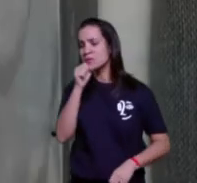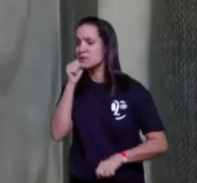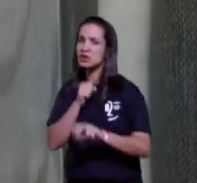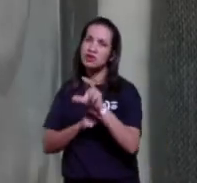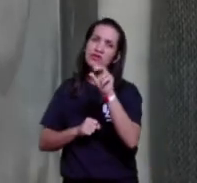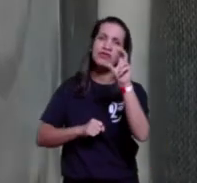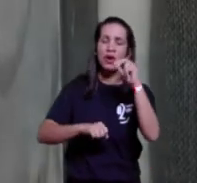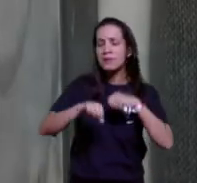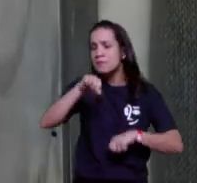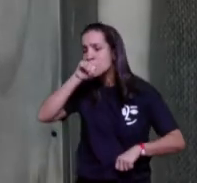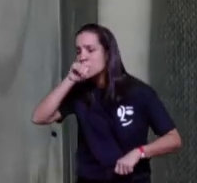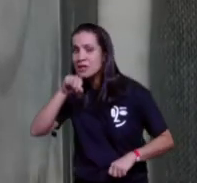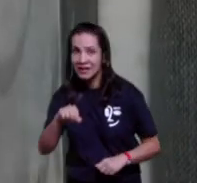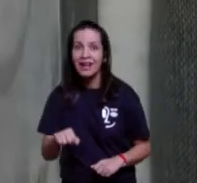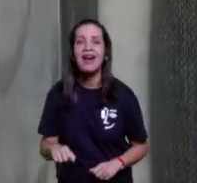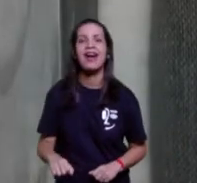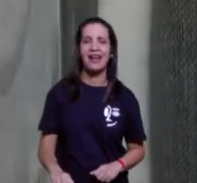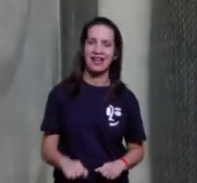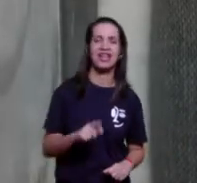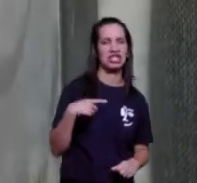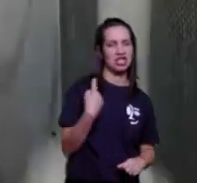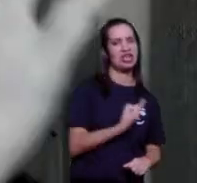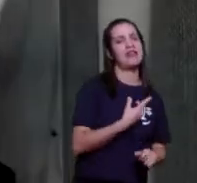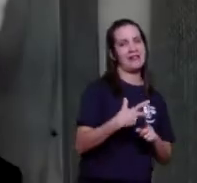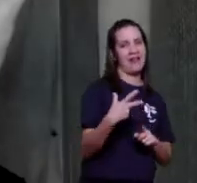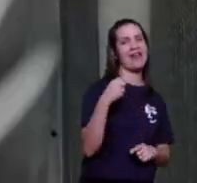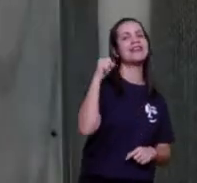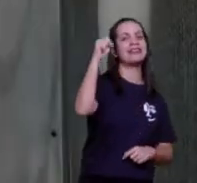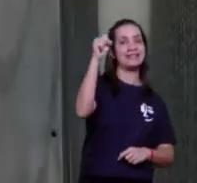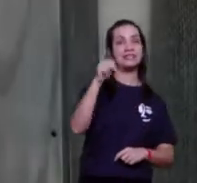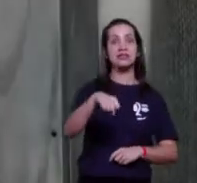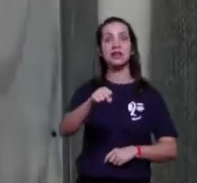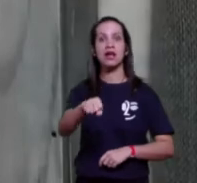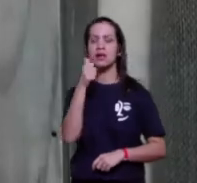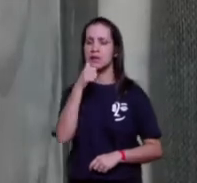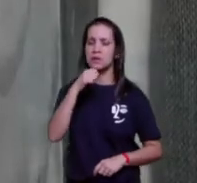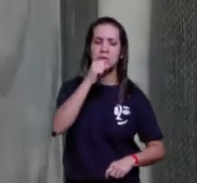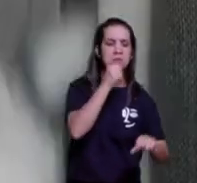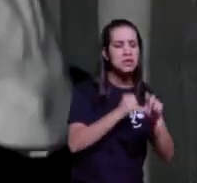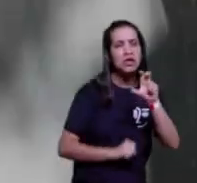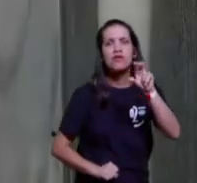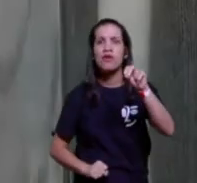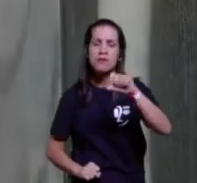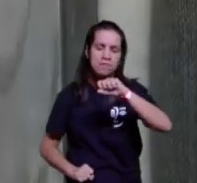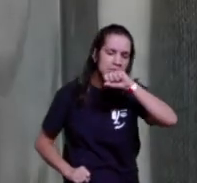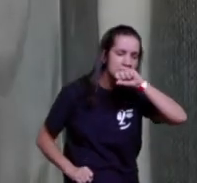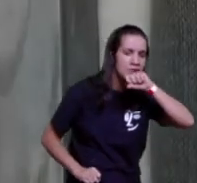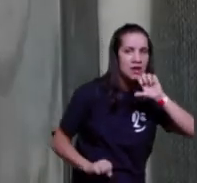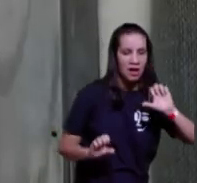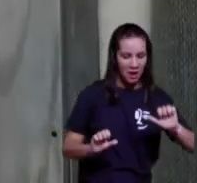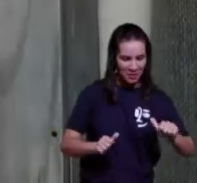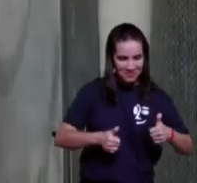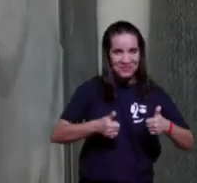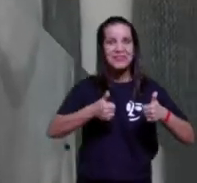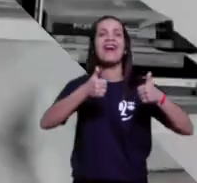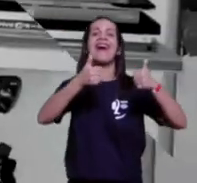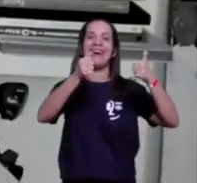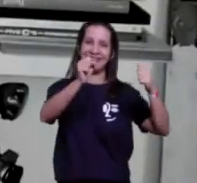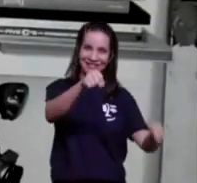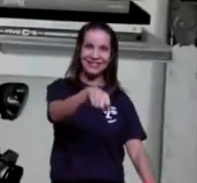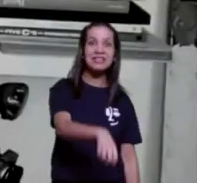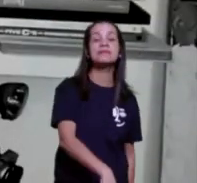vó, vamos vencer o pior. A benção, mãe, a benção, vó, tudo vai ficar melhor,